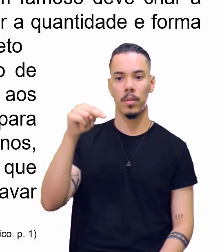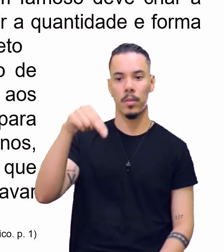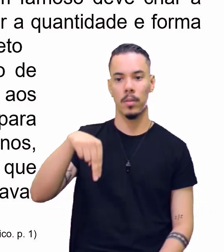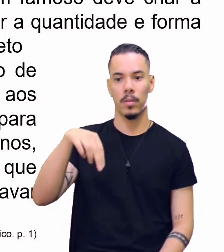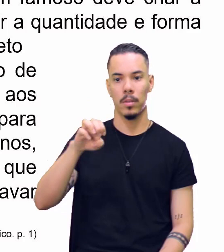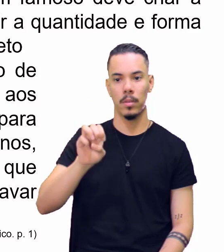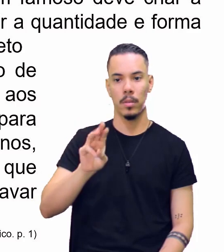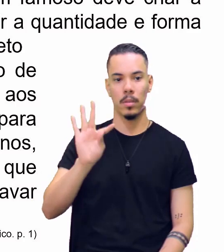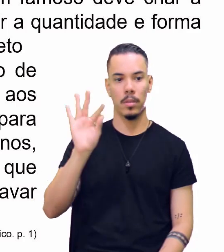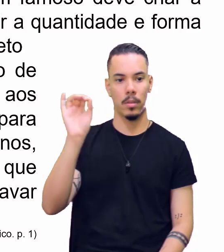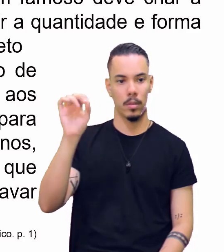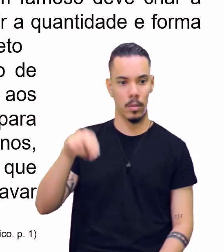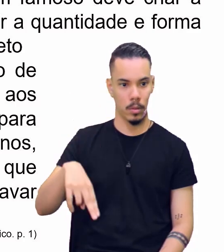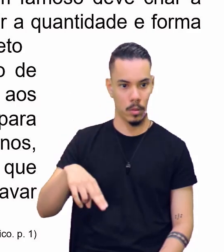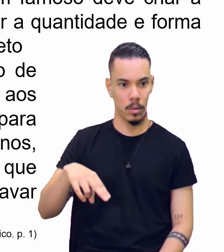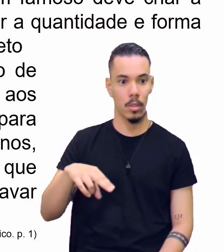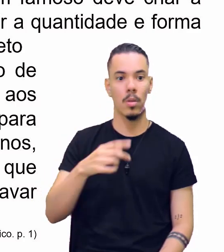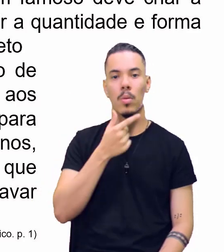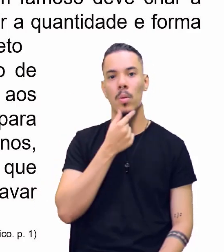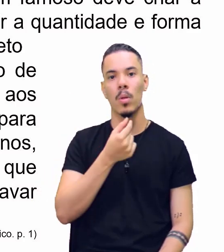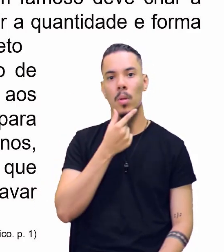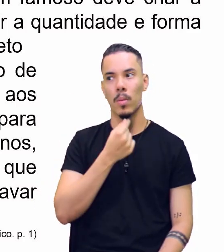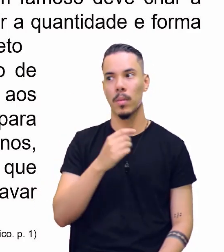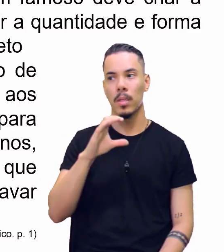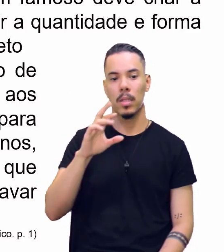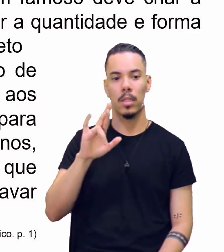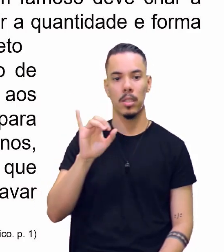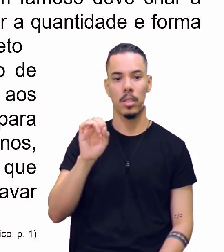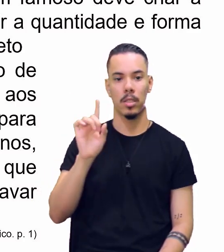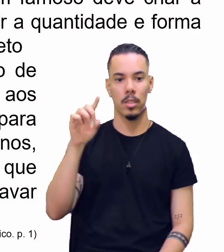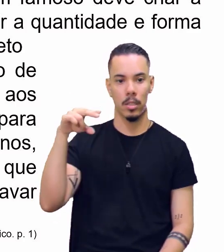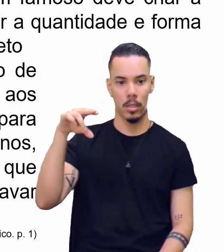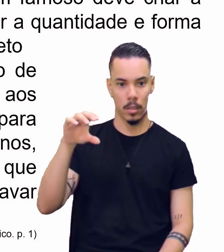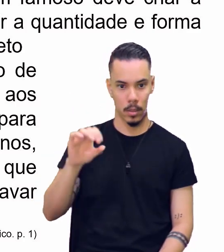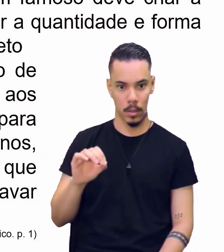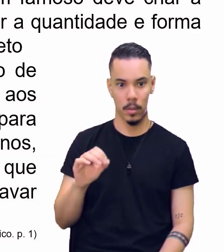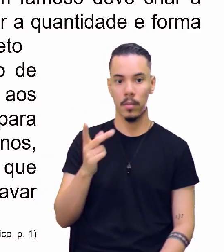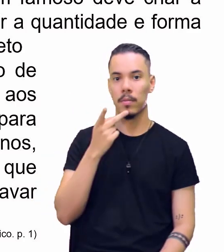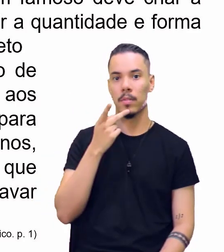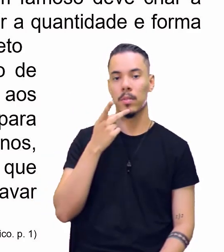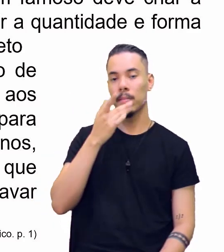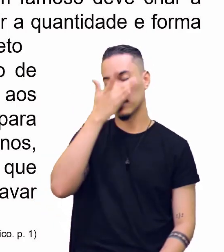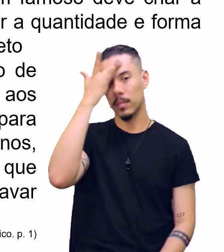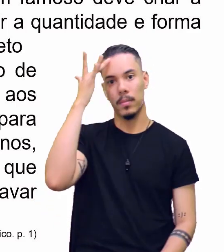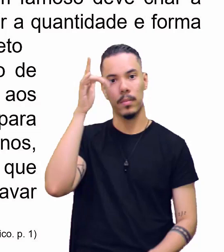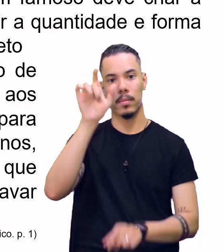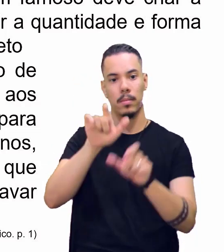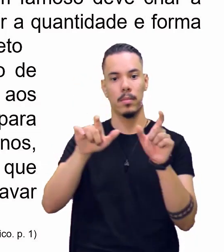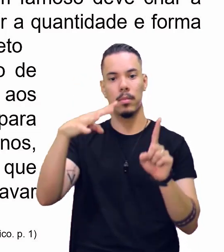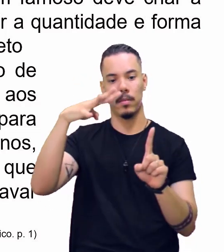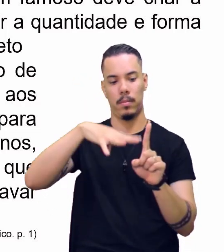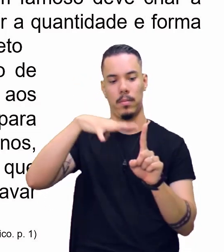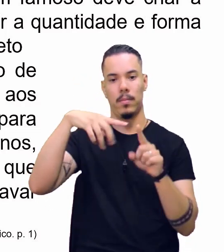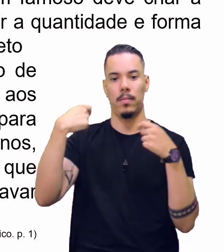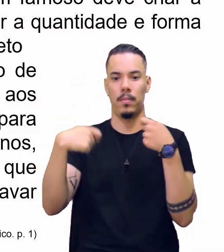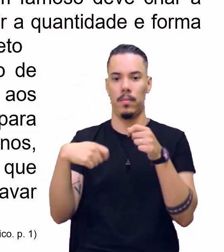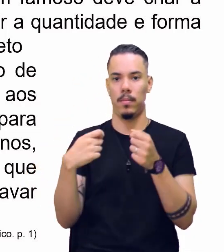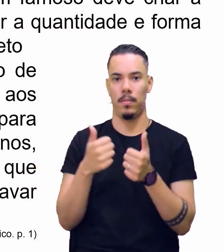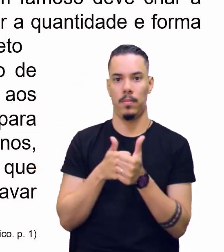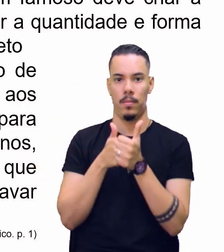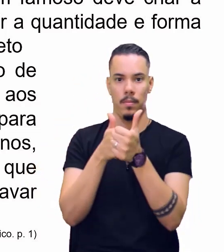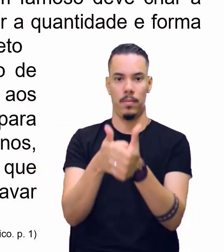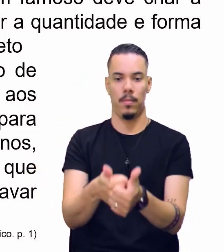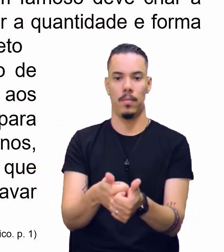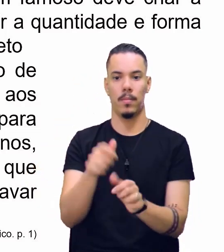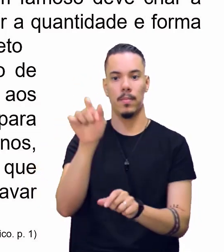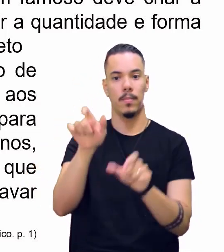Cristiano Lopes, famosos, precisam ser assessorados por especialistas